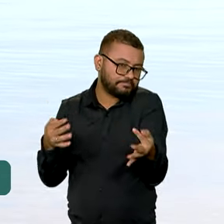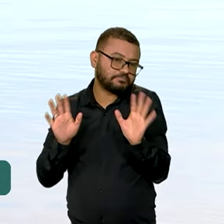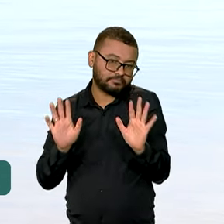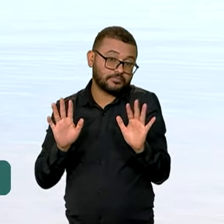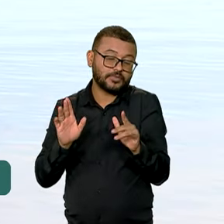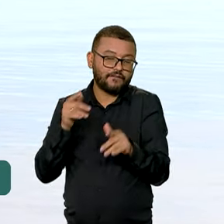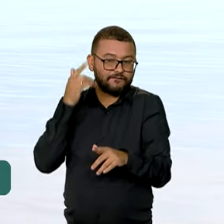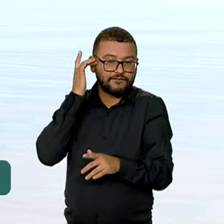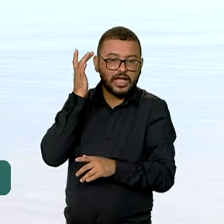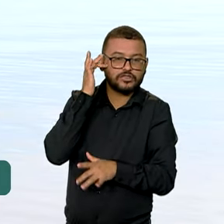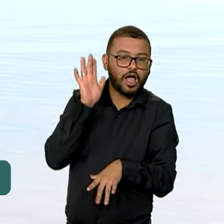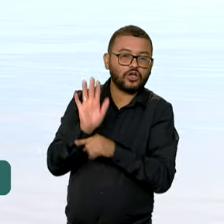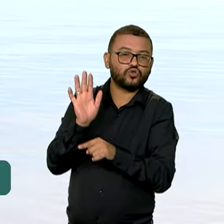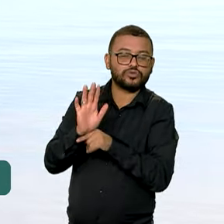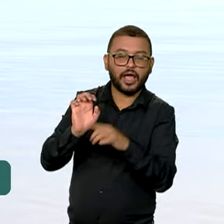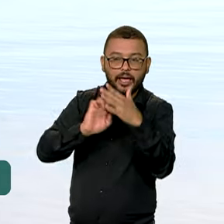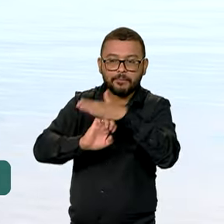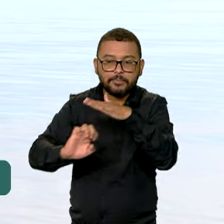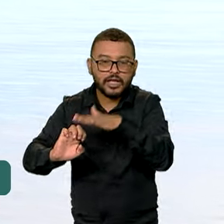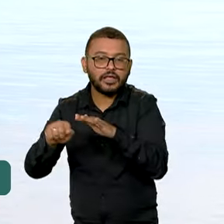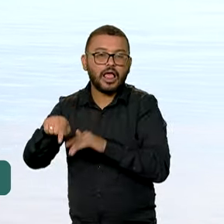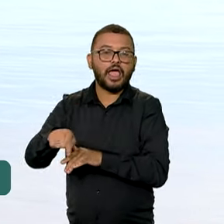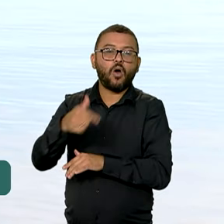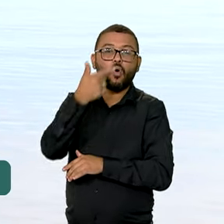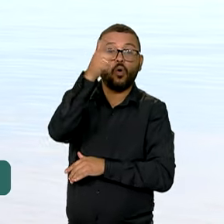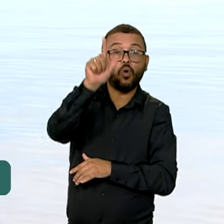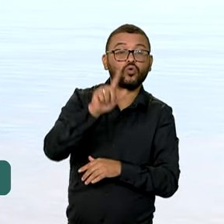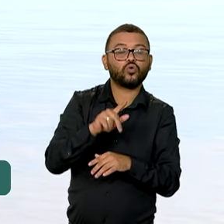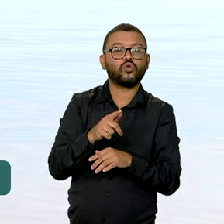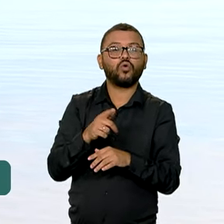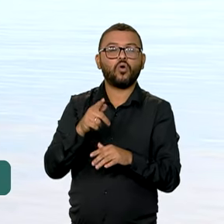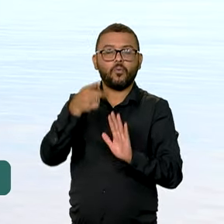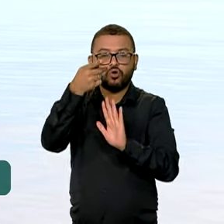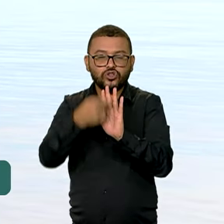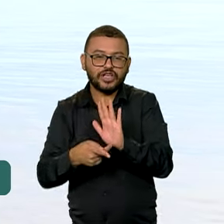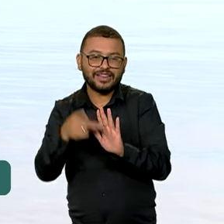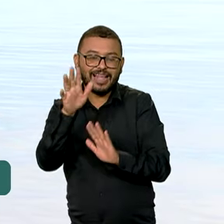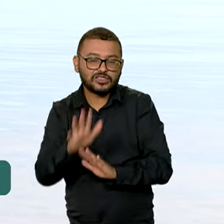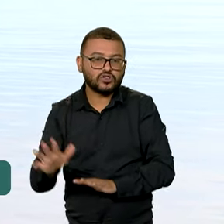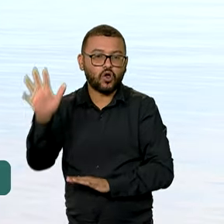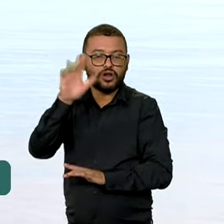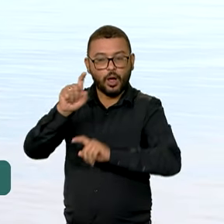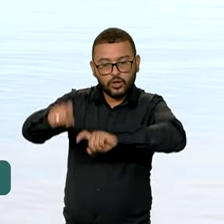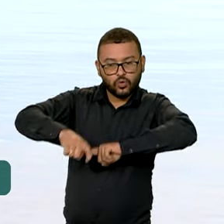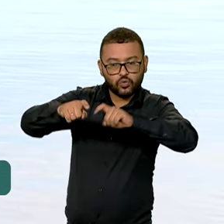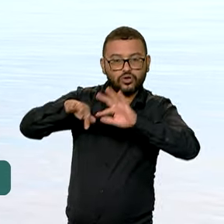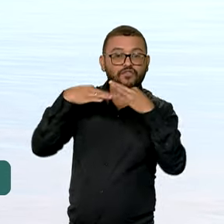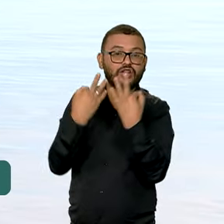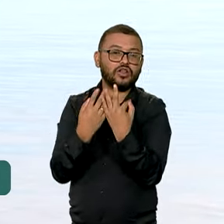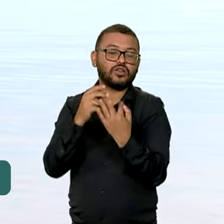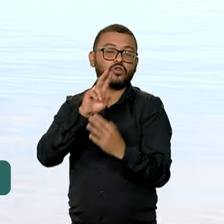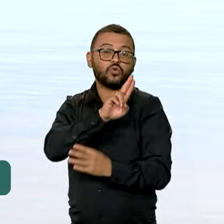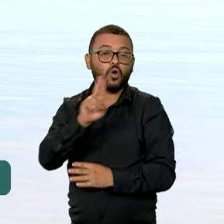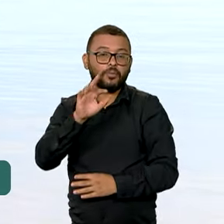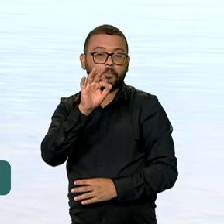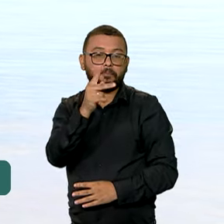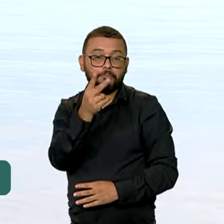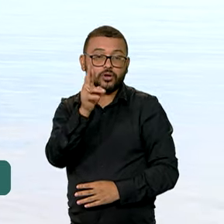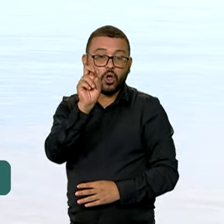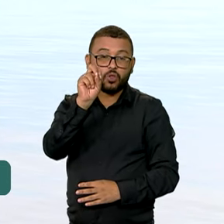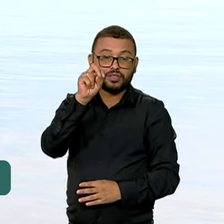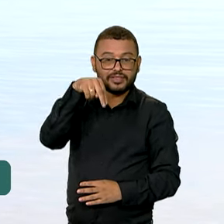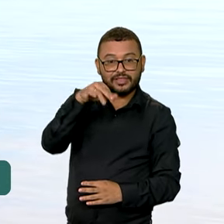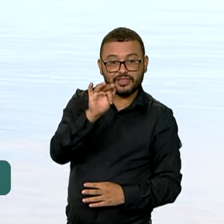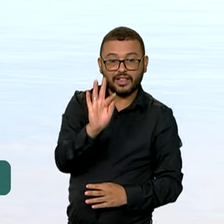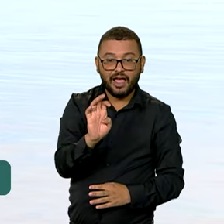foram facilitadas outras linhas de crédito, como o Programa Nacional de Fortalecimento da Agricultura Familiar, o Pronaf, e o Programa